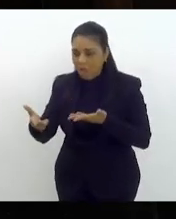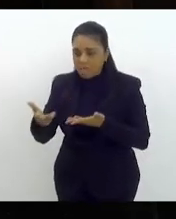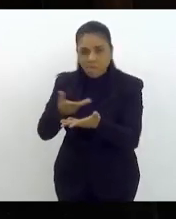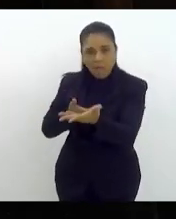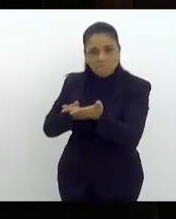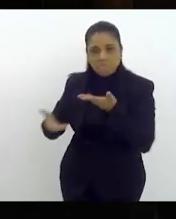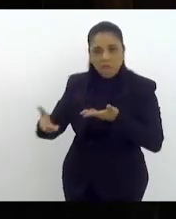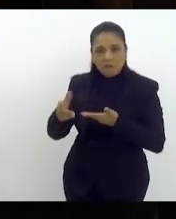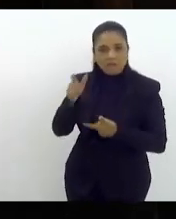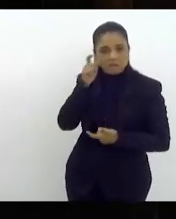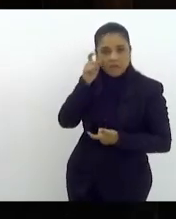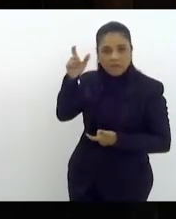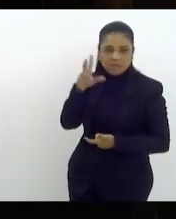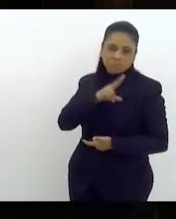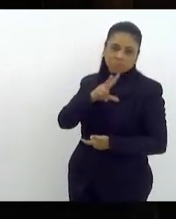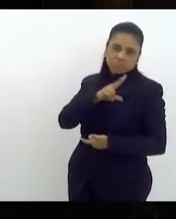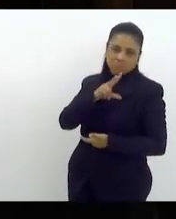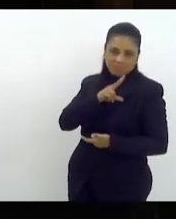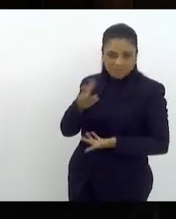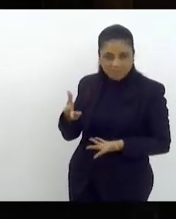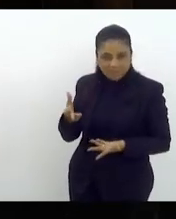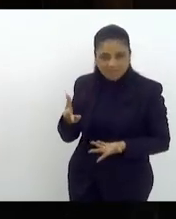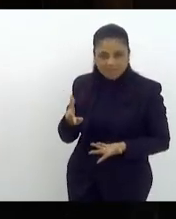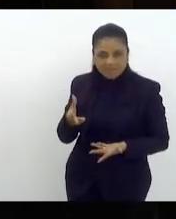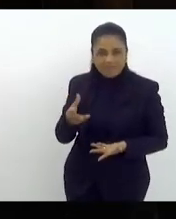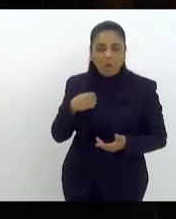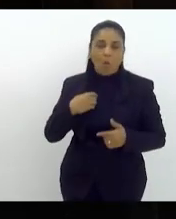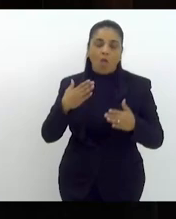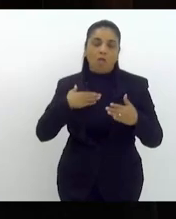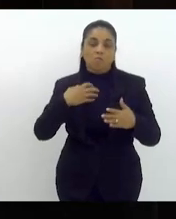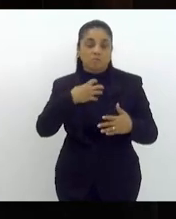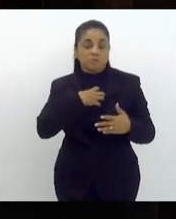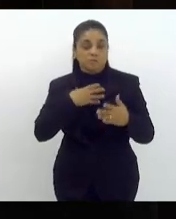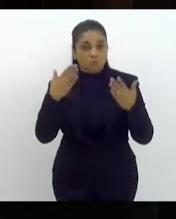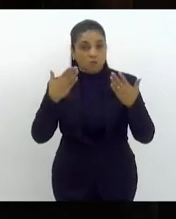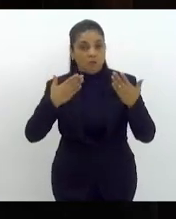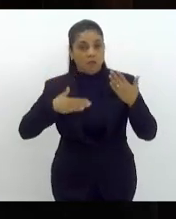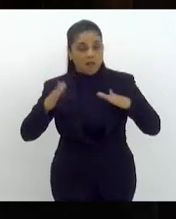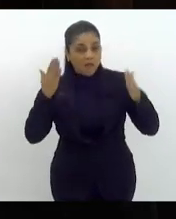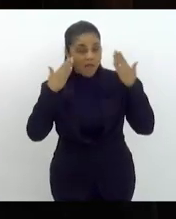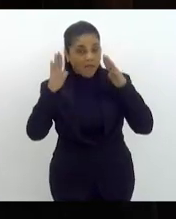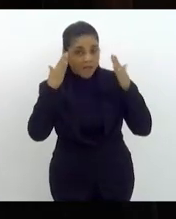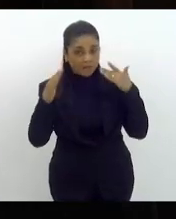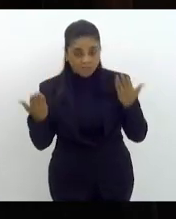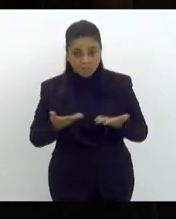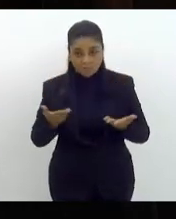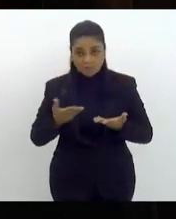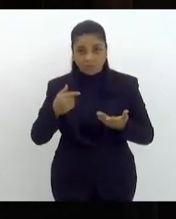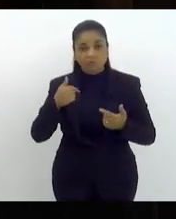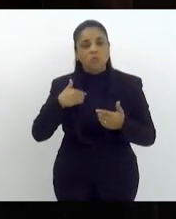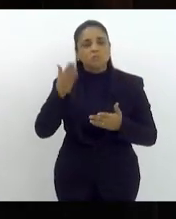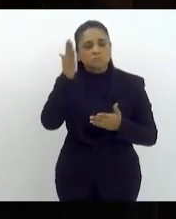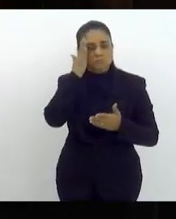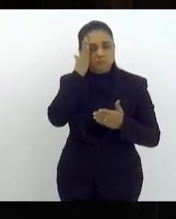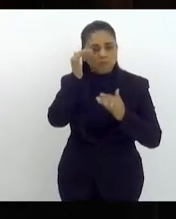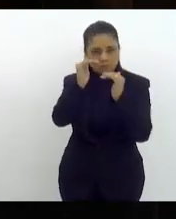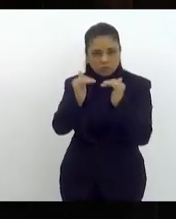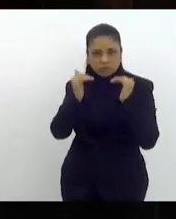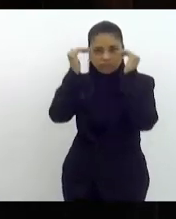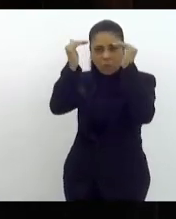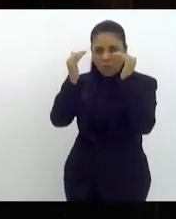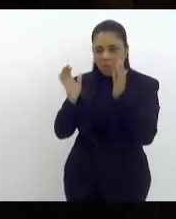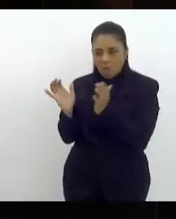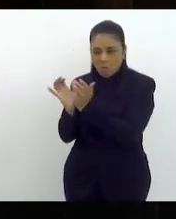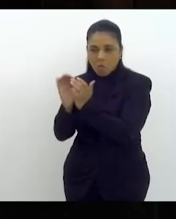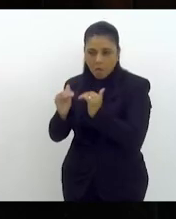o interesse pessoal então muito me alegra Deputado que muitas vezes eu saiba que eventualmente o Tom sobe dos dois lados